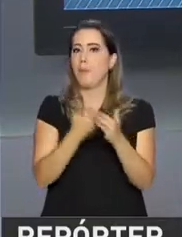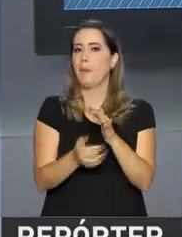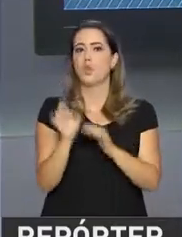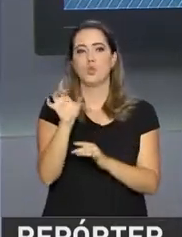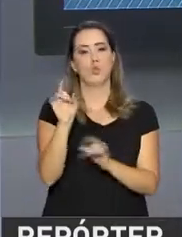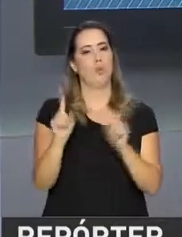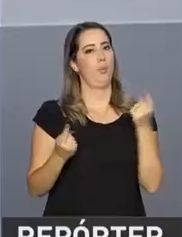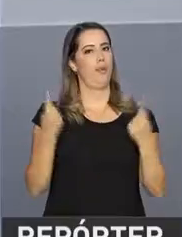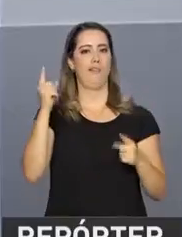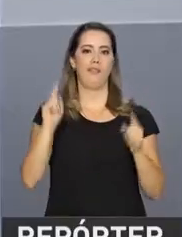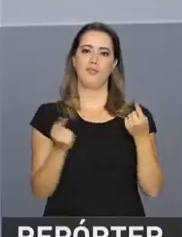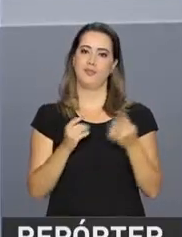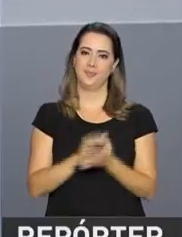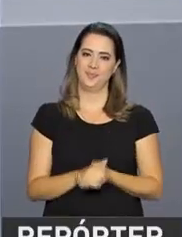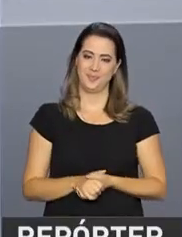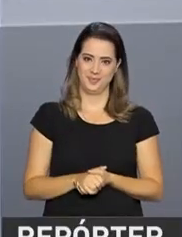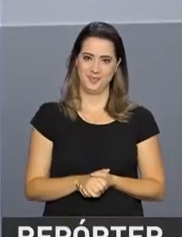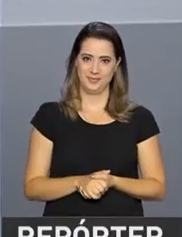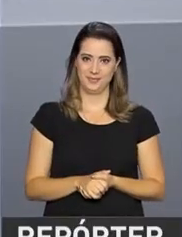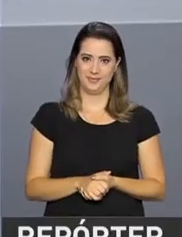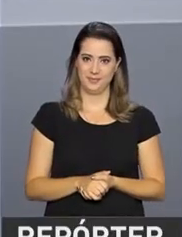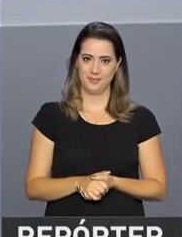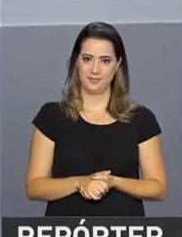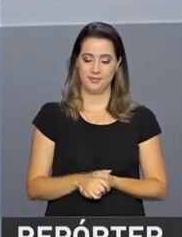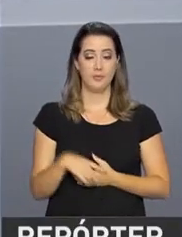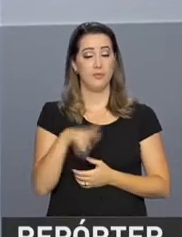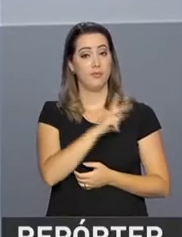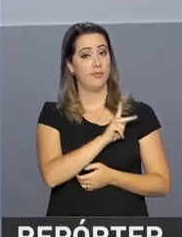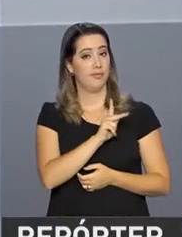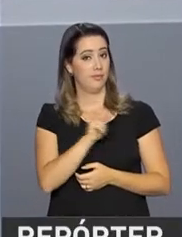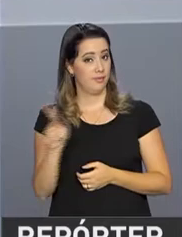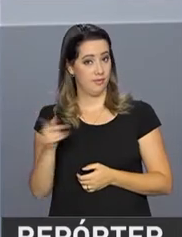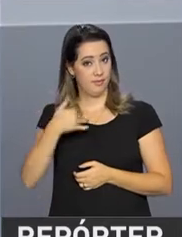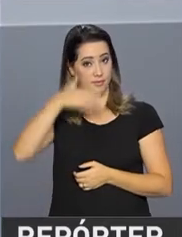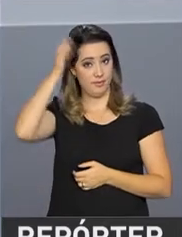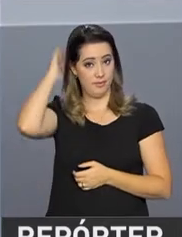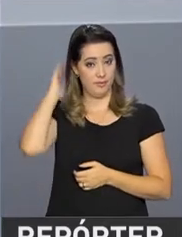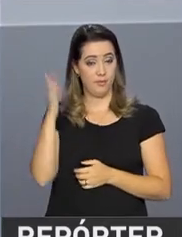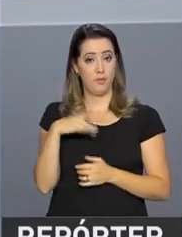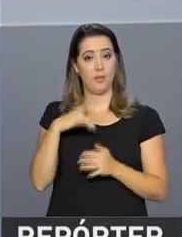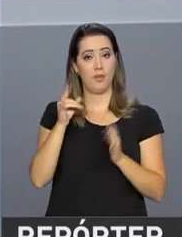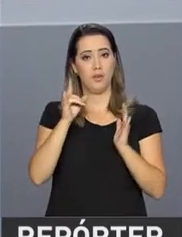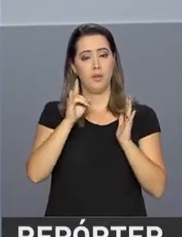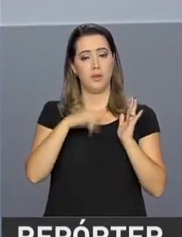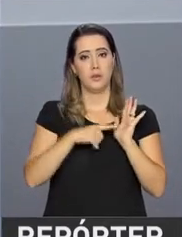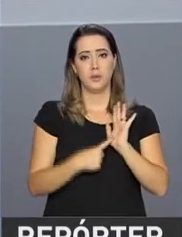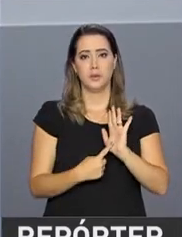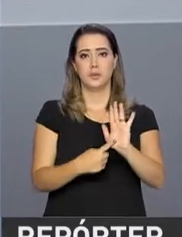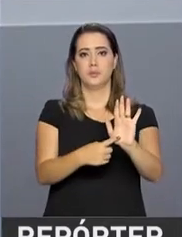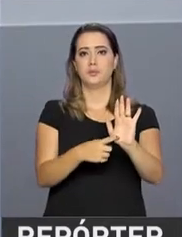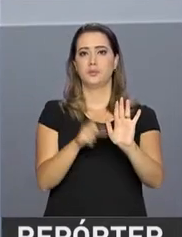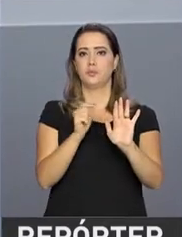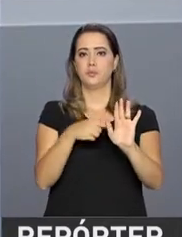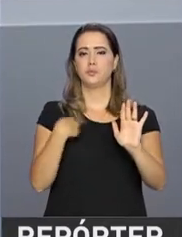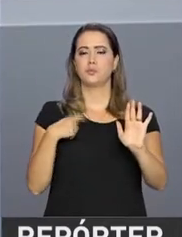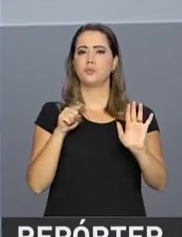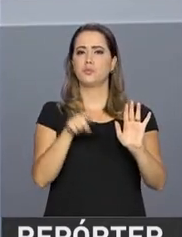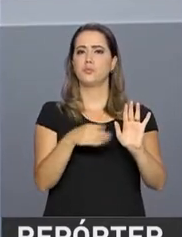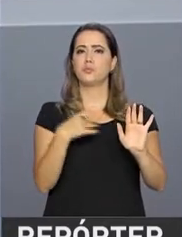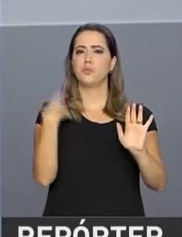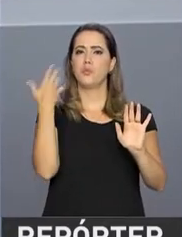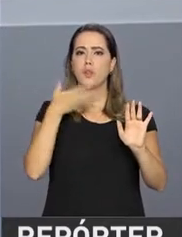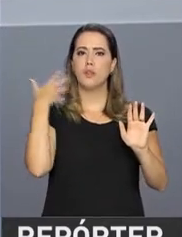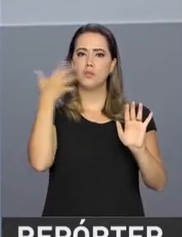carnaval o presidente do banco central ilan goldfajn e apresentou uma carta ao ministro da fazenda explicando o